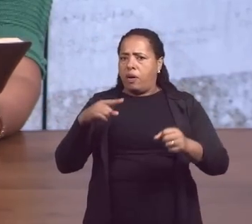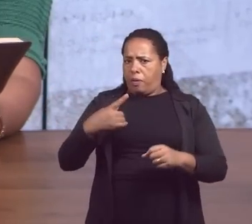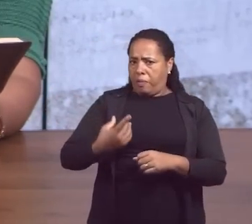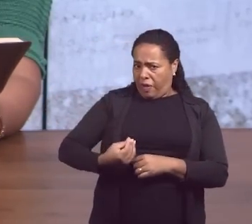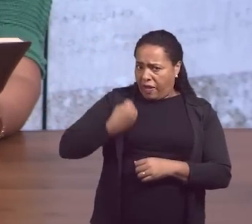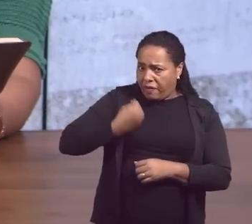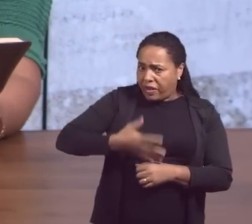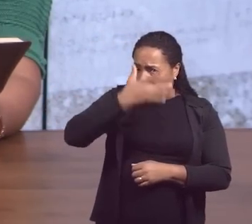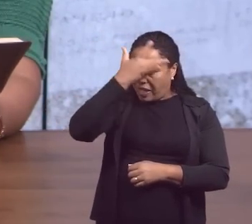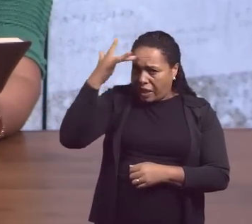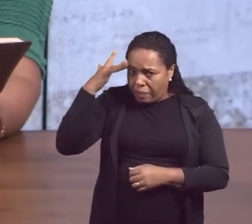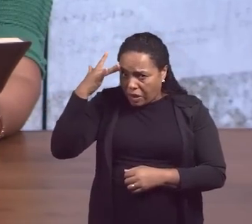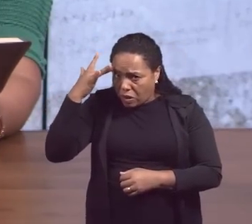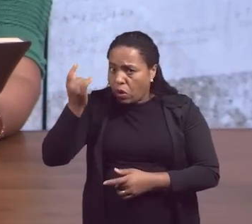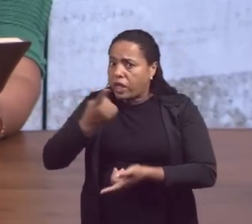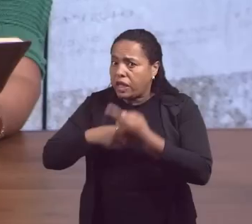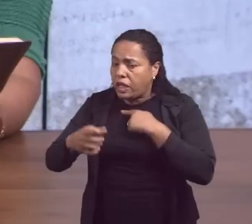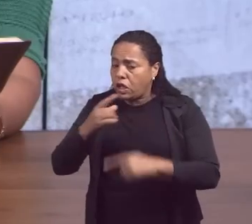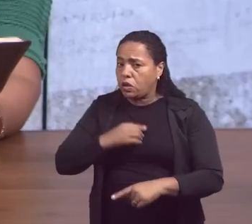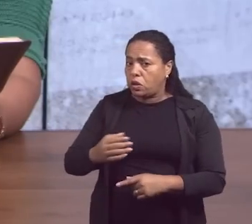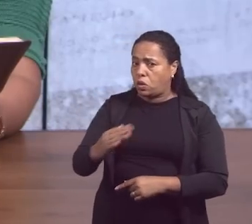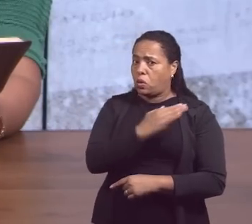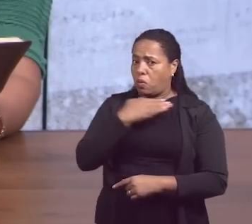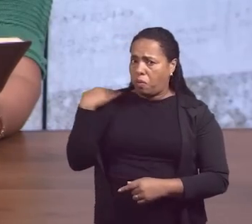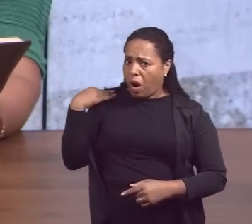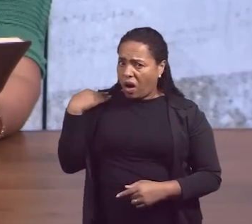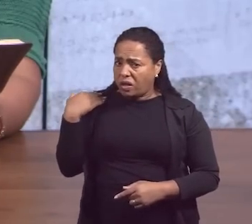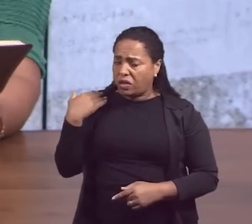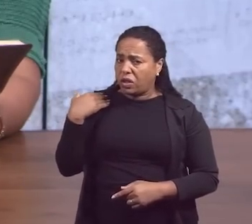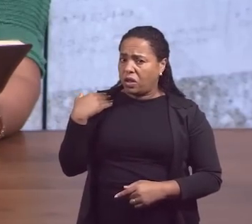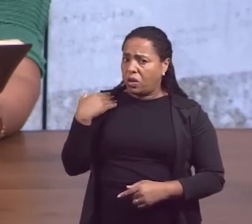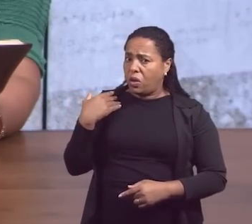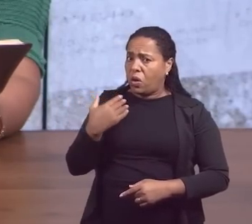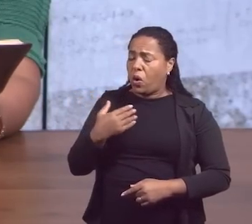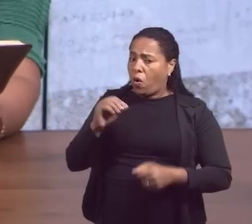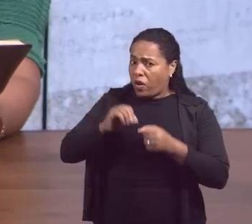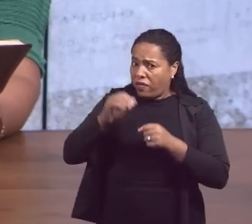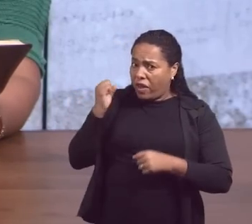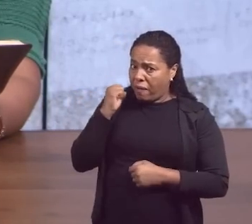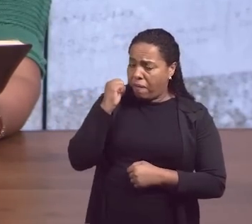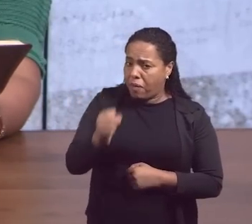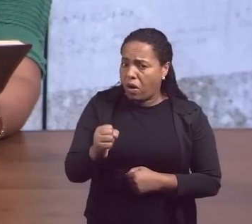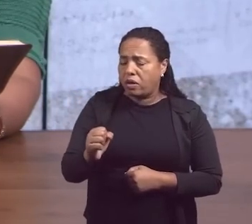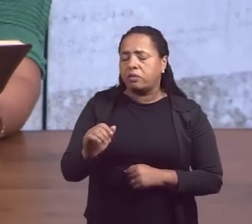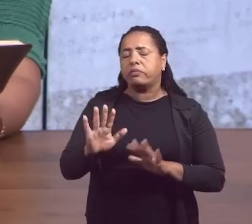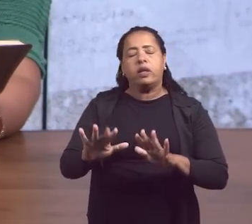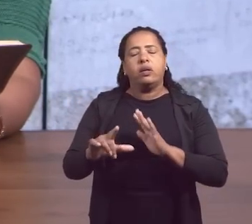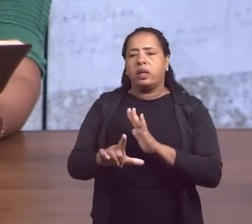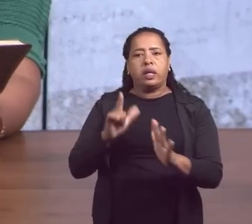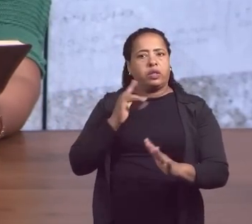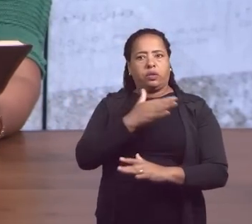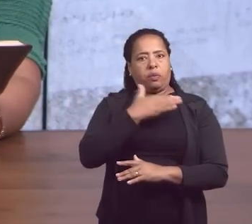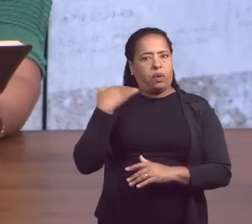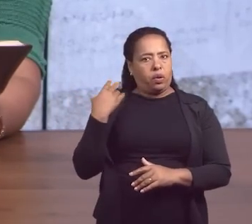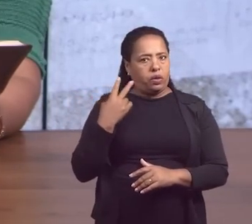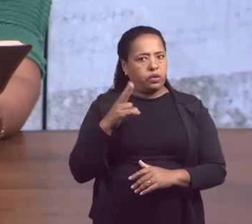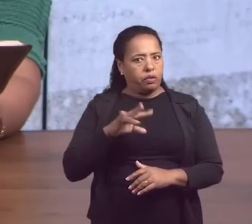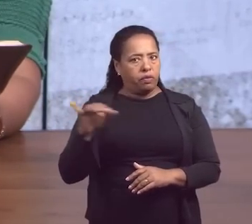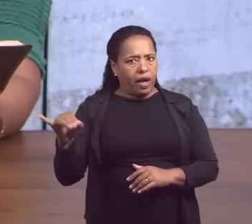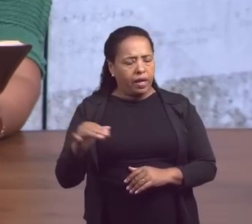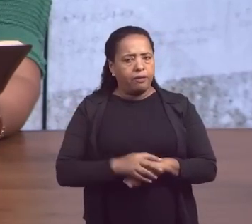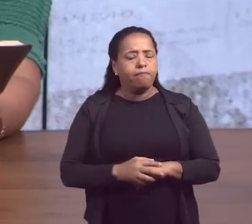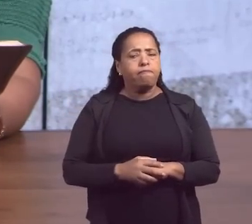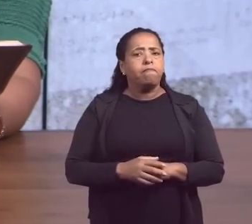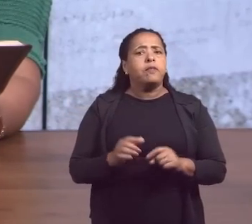que culpado está de morte, antes certamente morrerá. Também não tomareis expiação